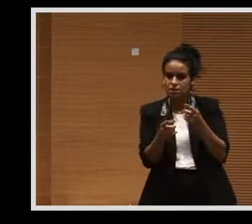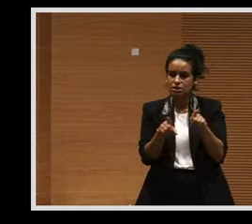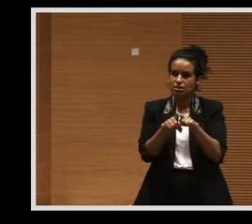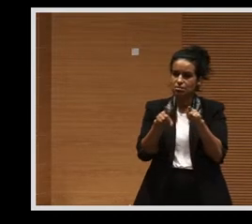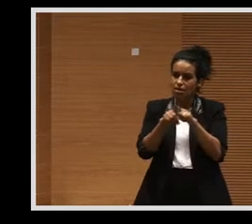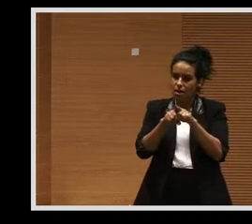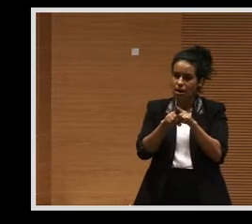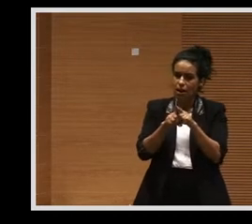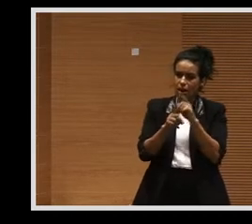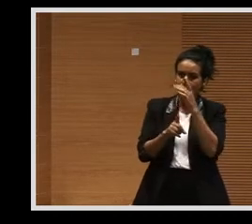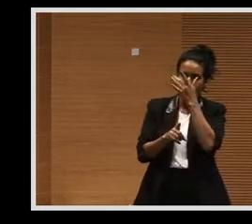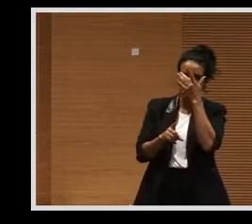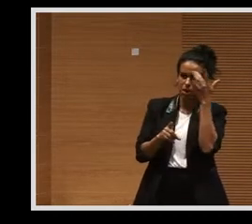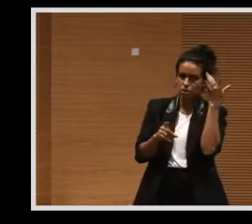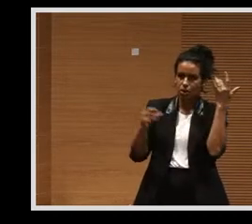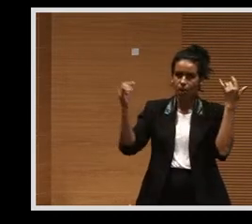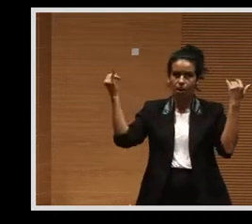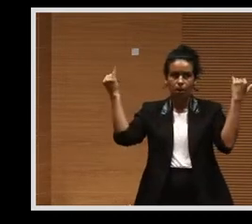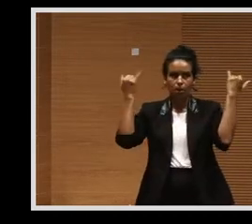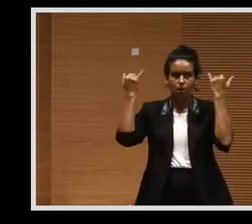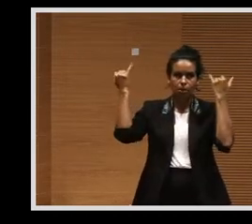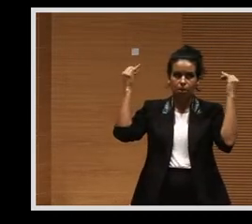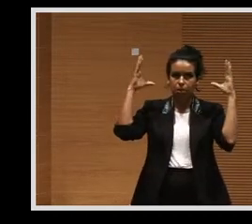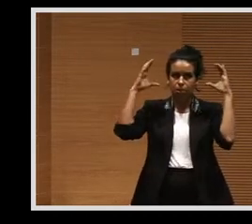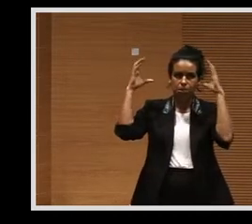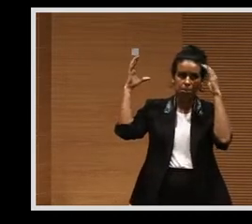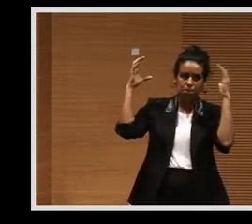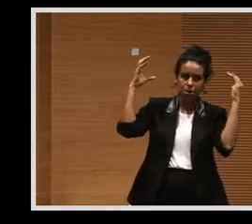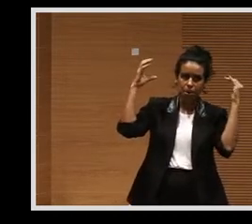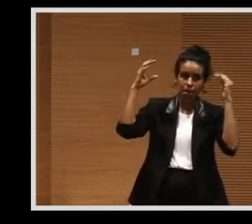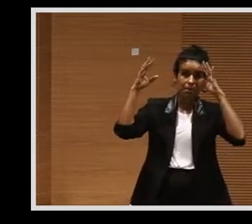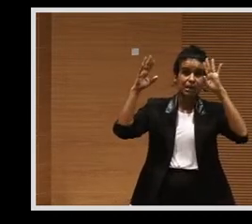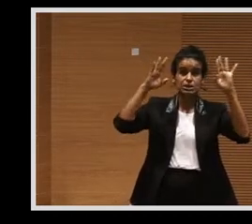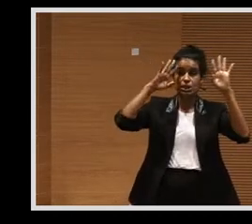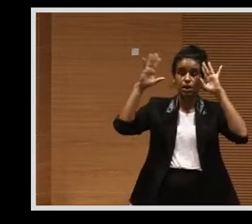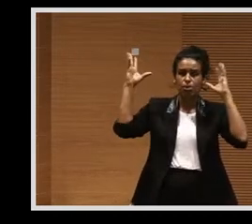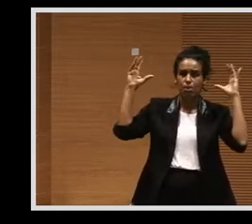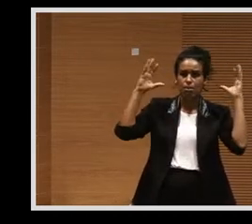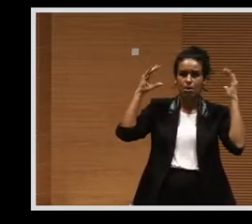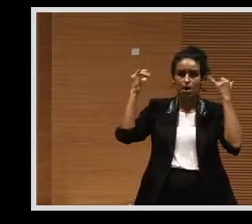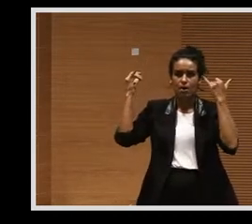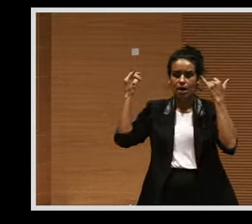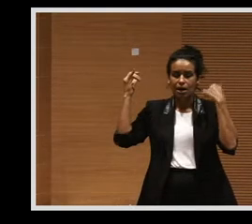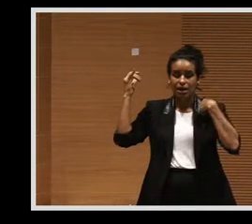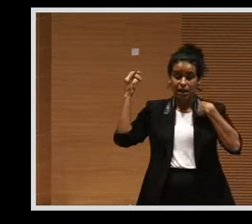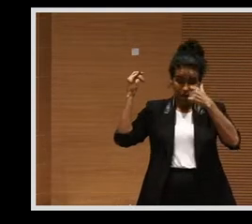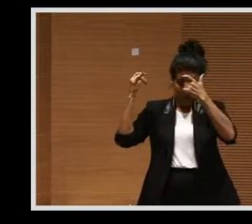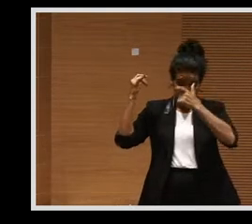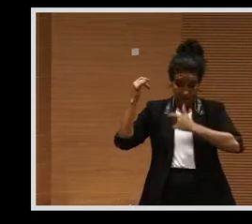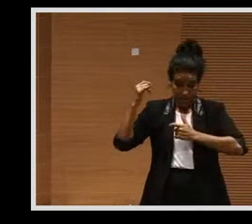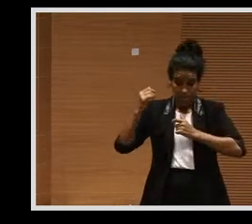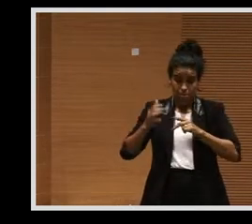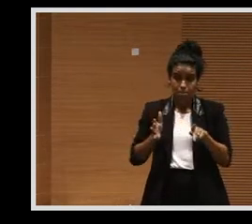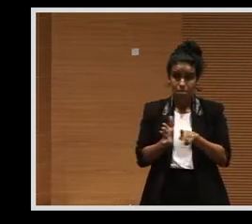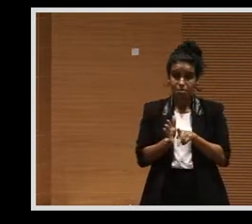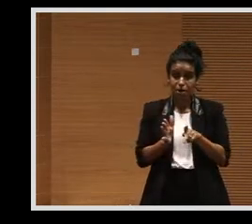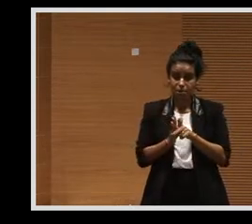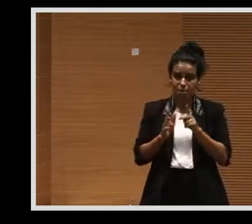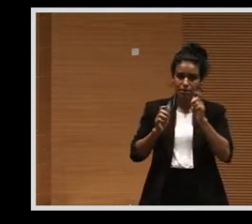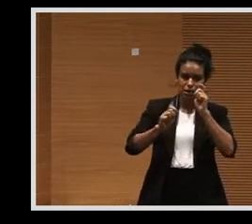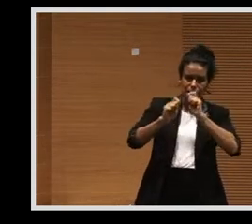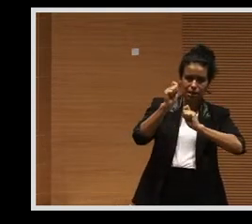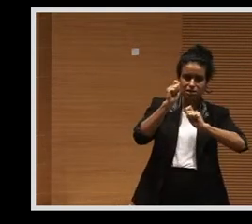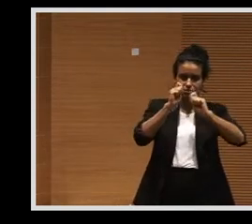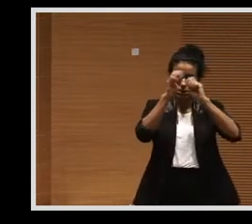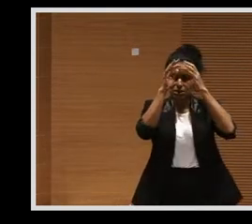vozes e construir maneiras suportáveis de estar na vida, os antipsicóticos vão embora. Né? Ou